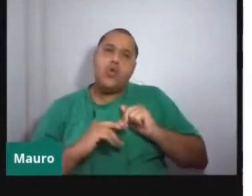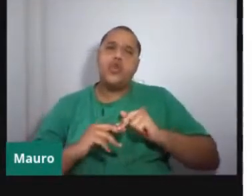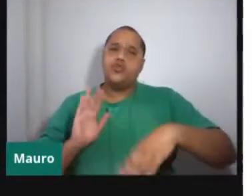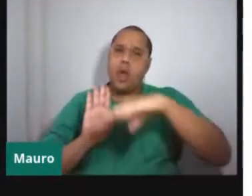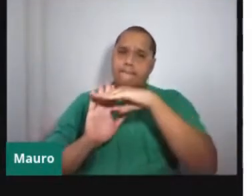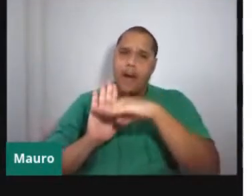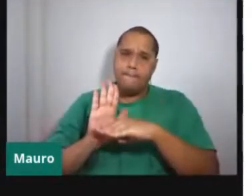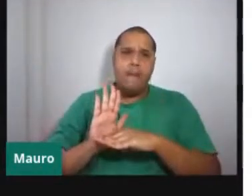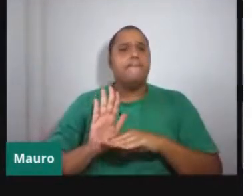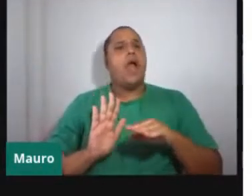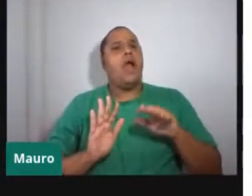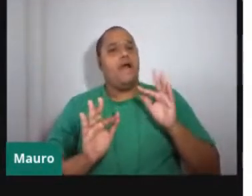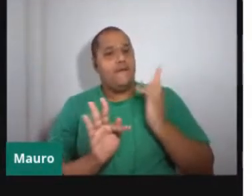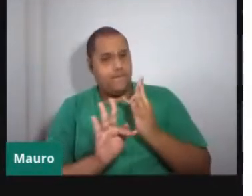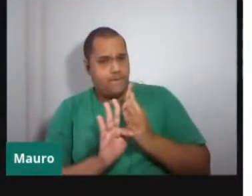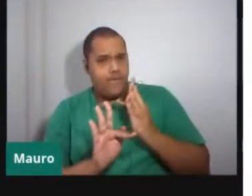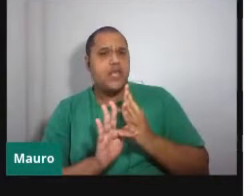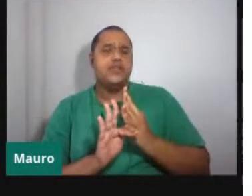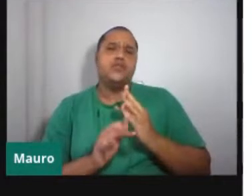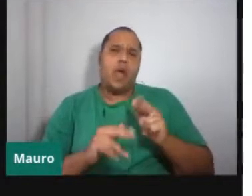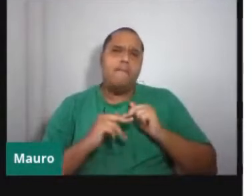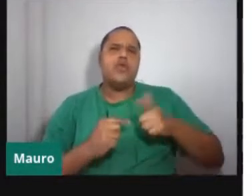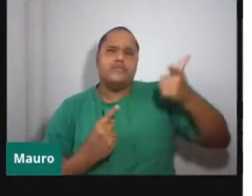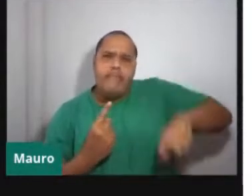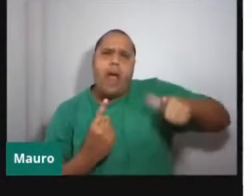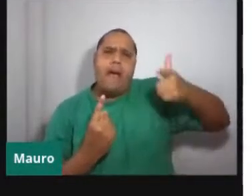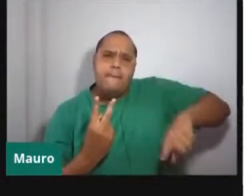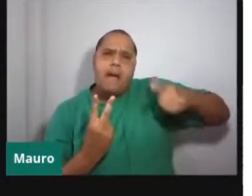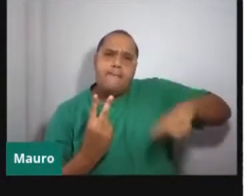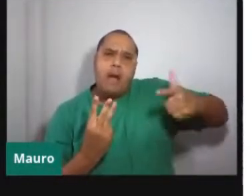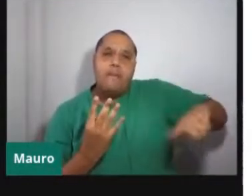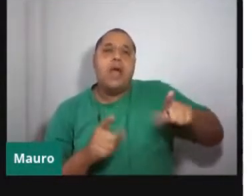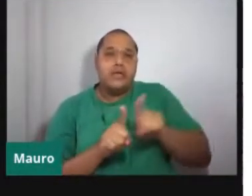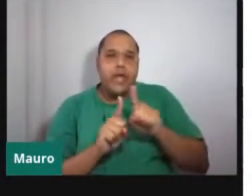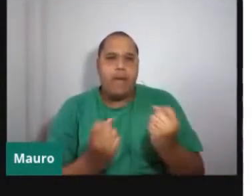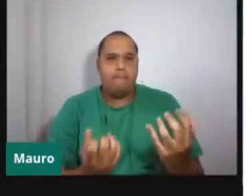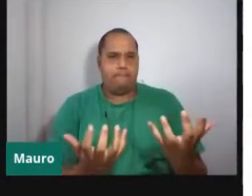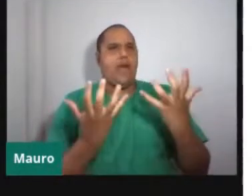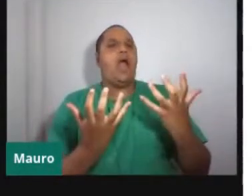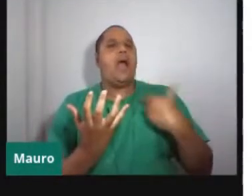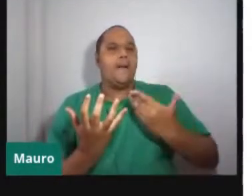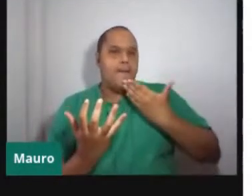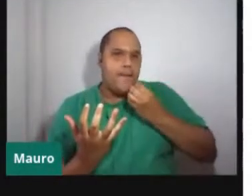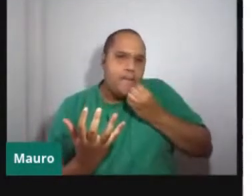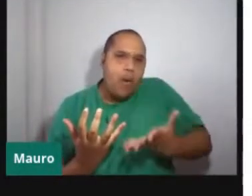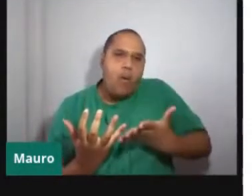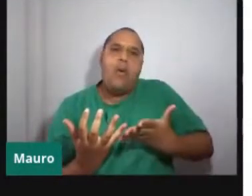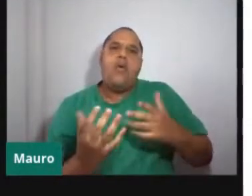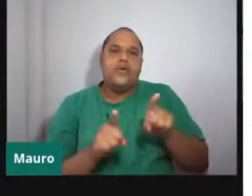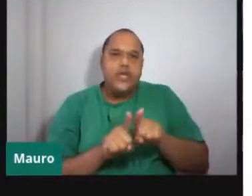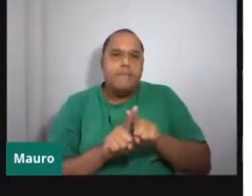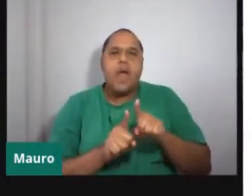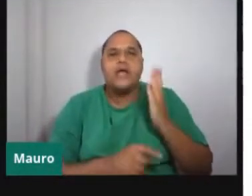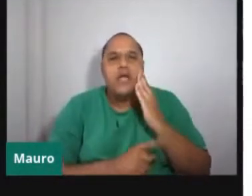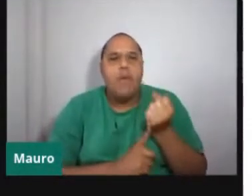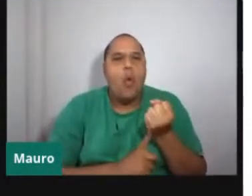da matéria, pode ser repetida muitas vezes, tem uma boa resolução espacial, e, na verdade, ela quantifica mudanças no